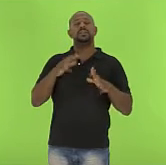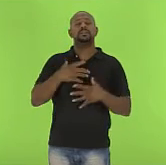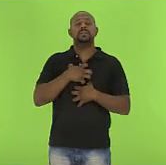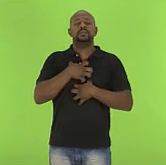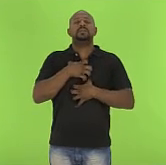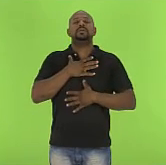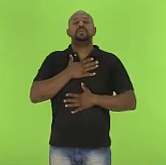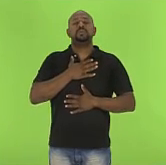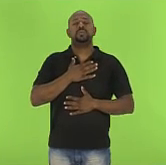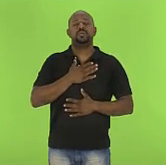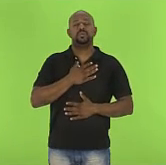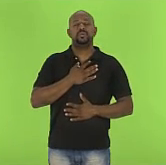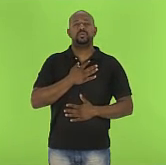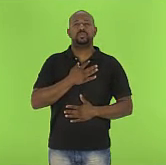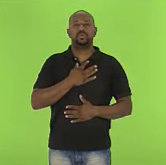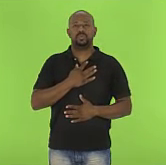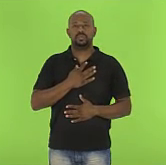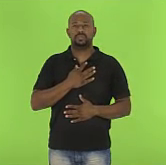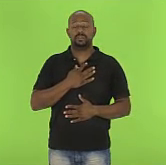Mas é um respiro.